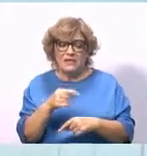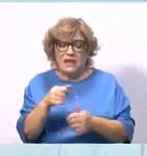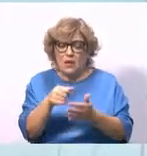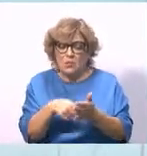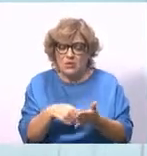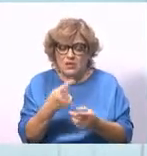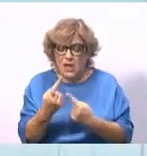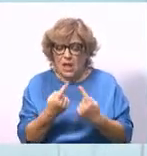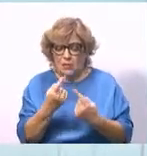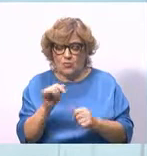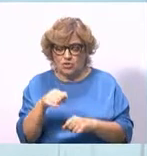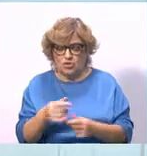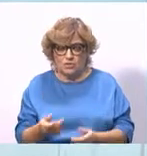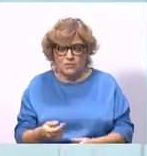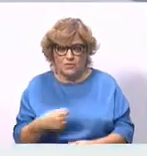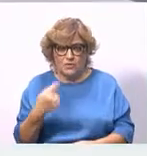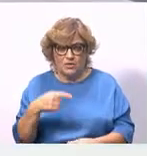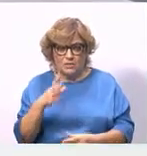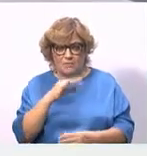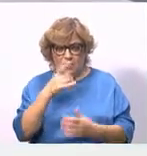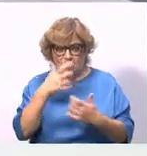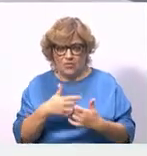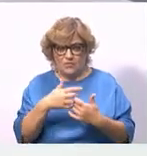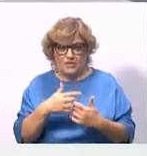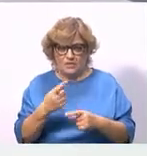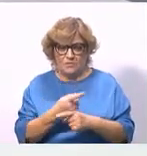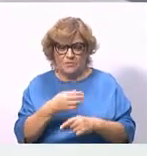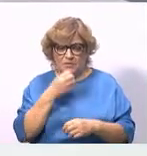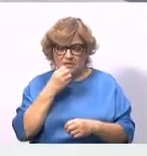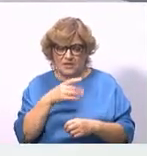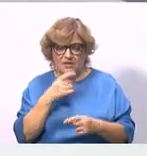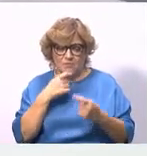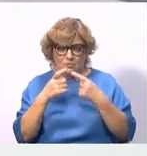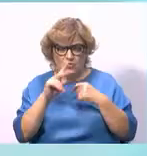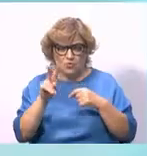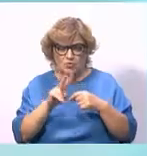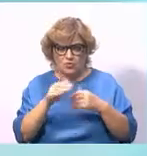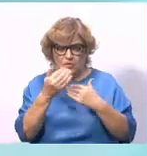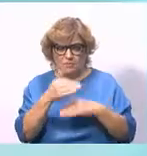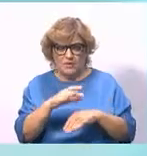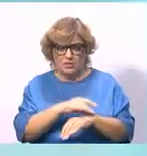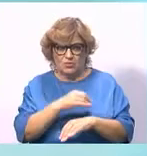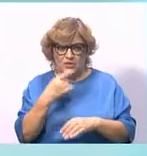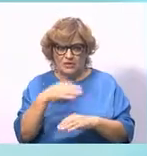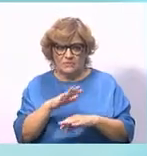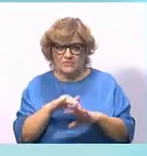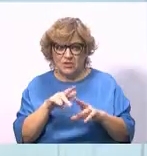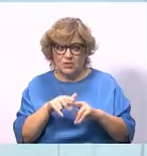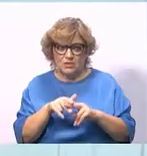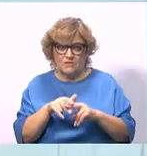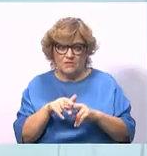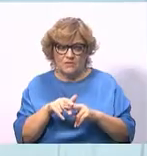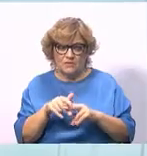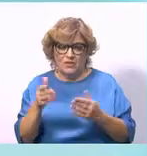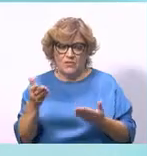cirúrgico. Eu tenho mais dúvidas para lhe colocar, mas vou deixar essas questões para a segunda parte do consultório, porque temos que fazer um curtíssimo intervalo.